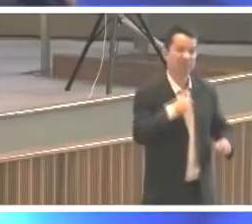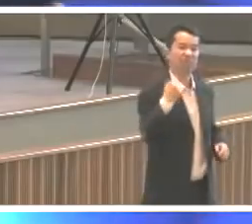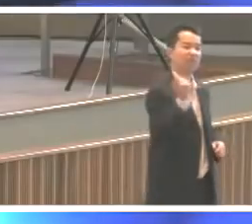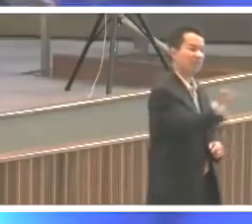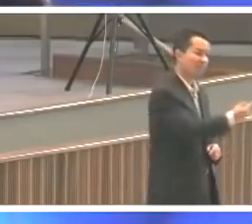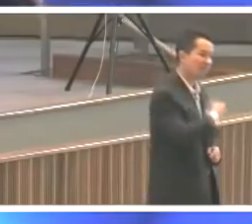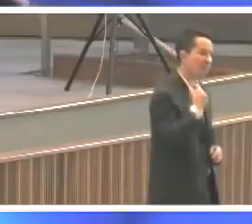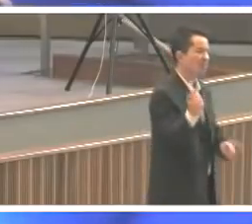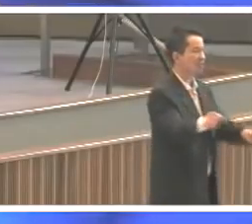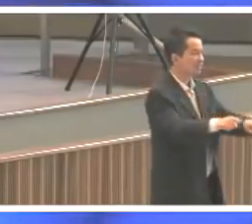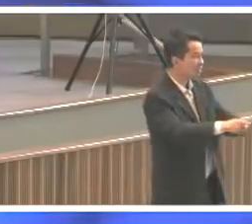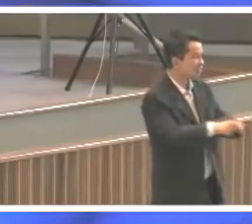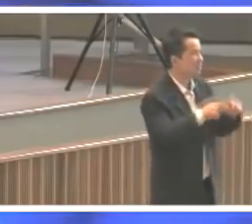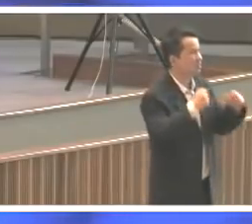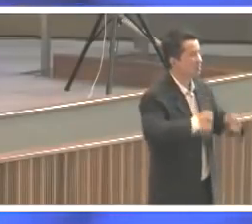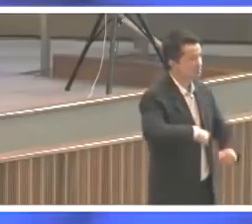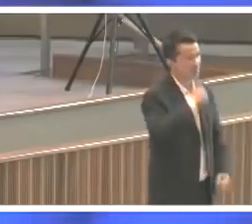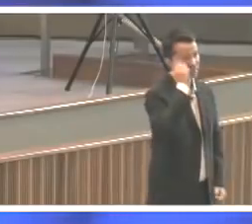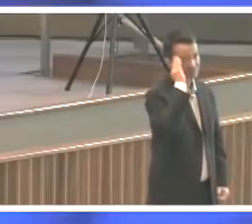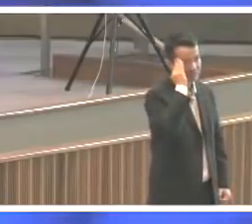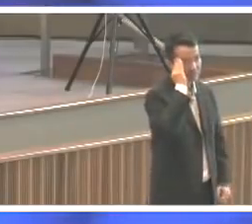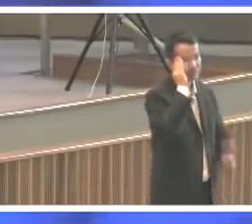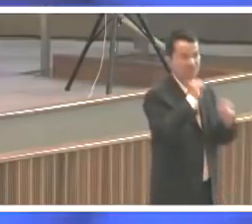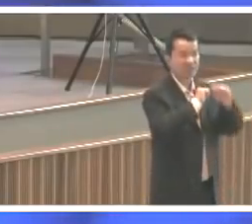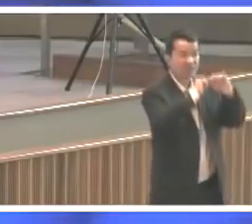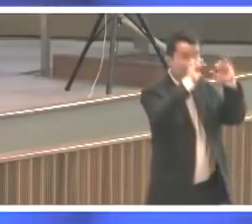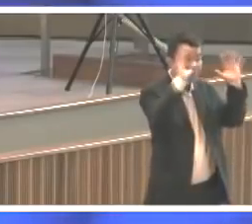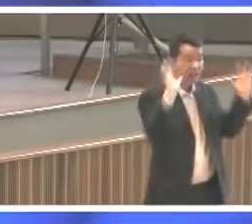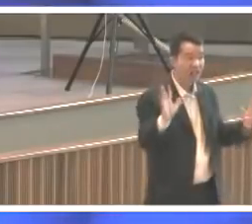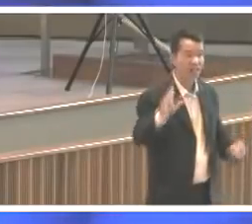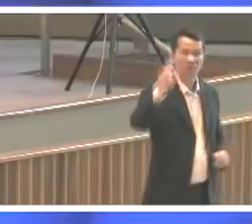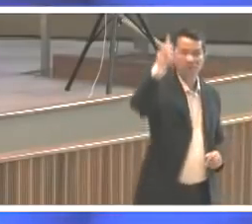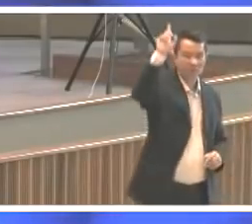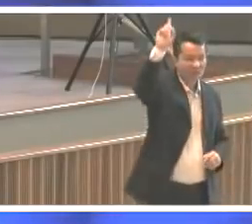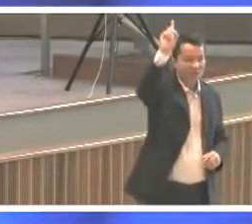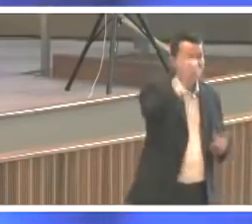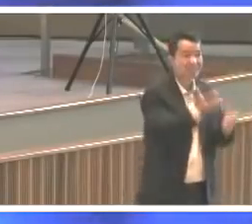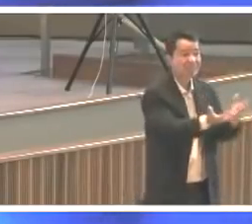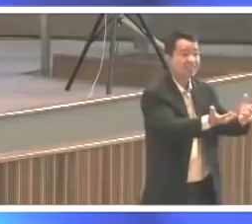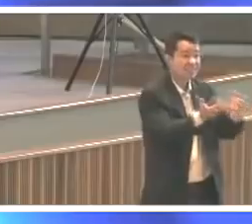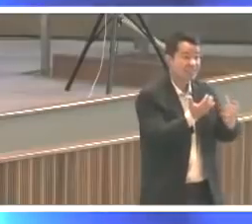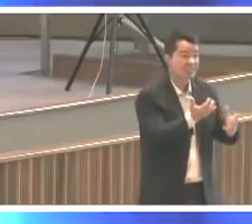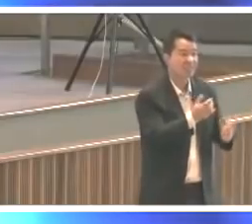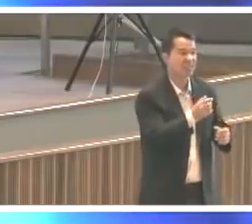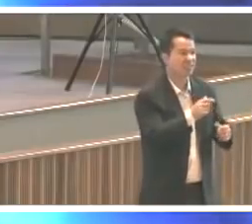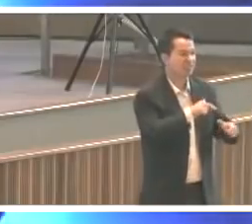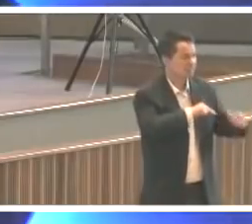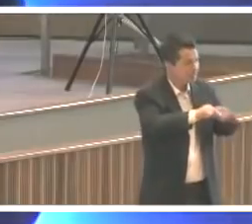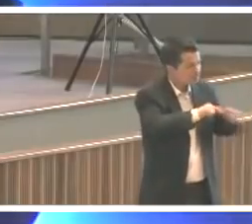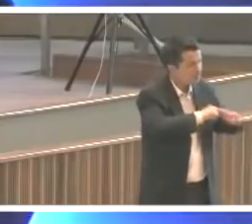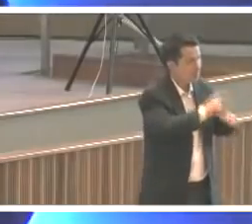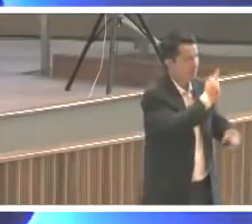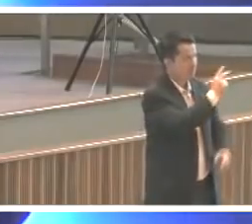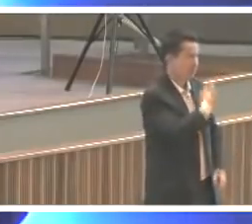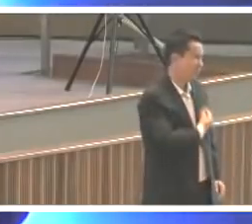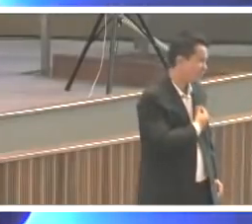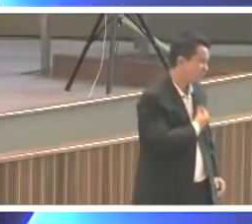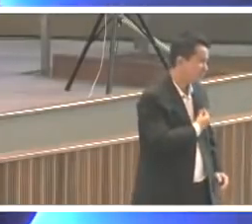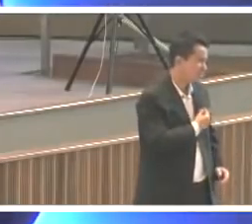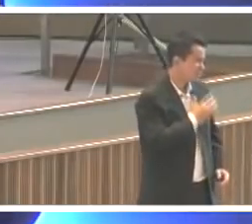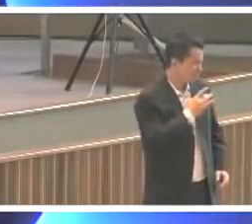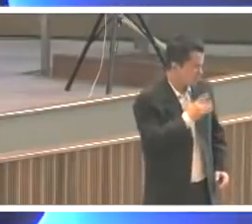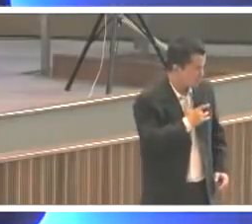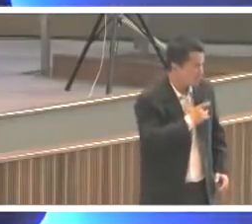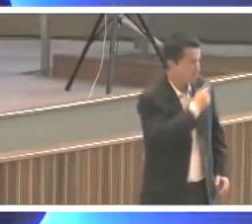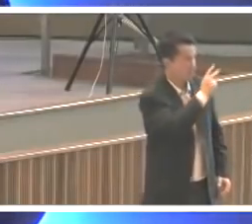a intervenção de Deus na tua vida. Porque todo dia, o teu Pai que te ama, tem alguma